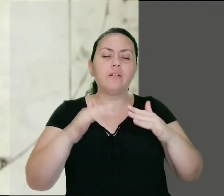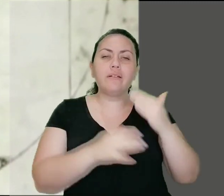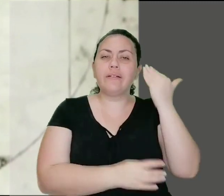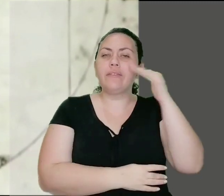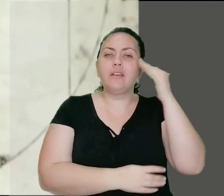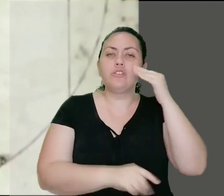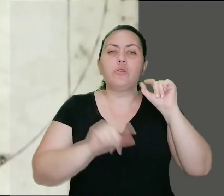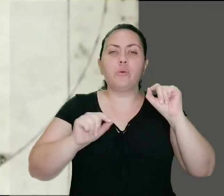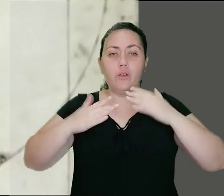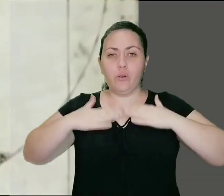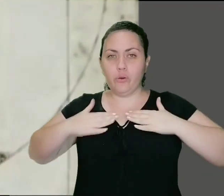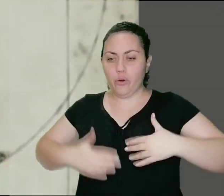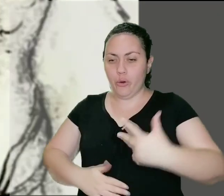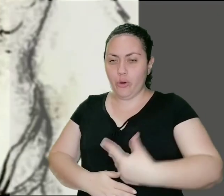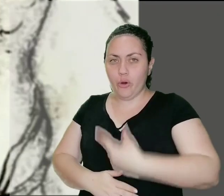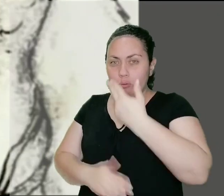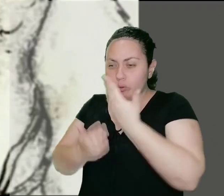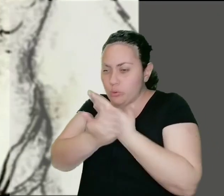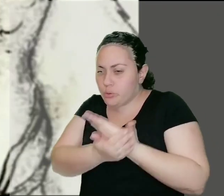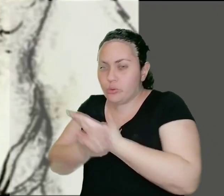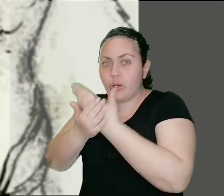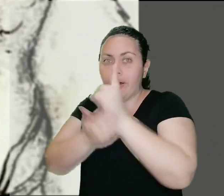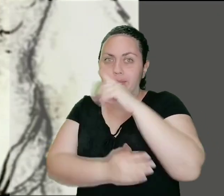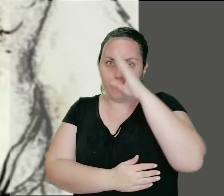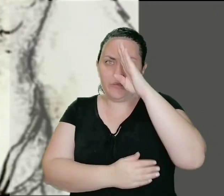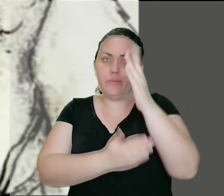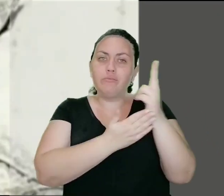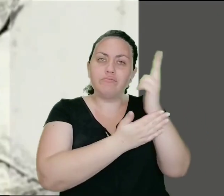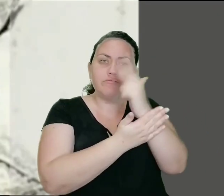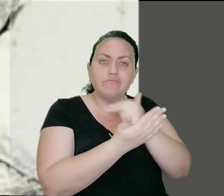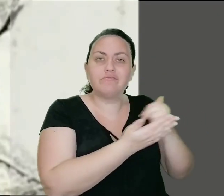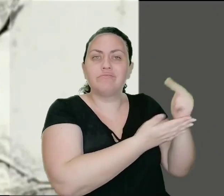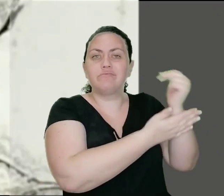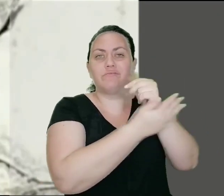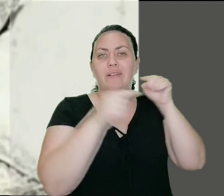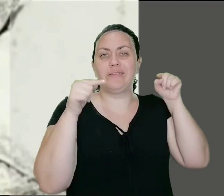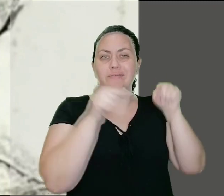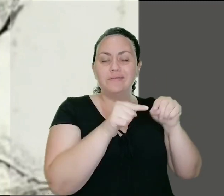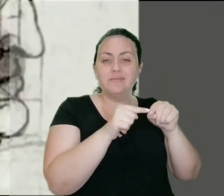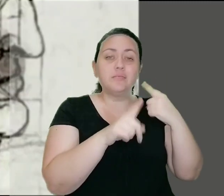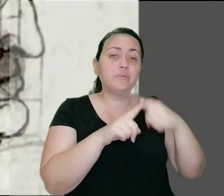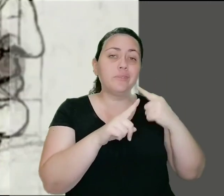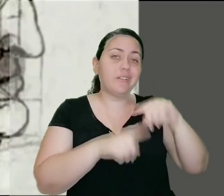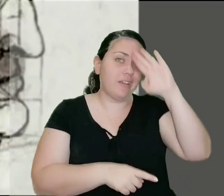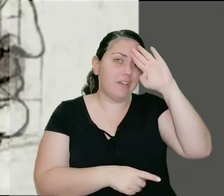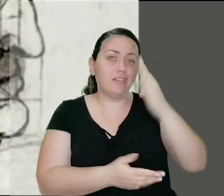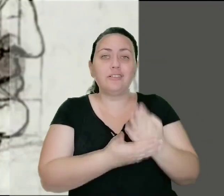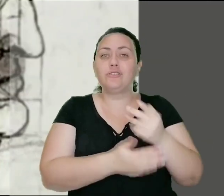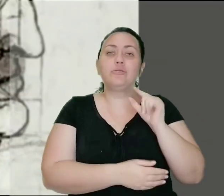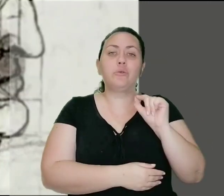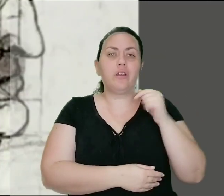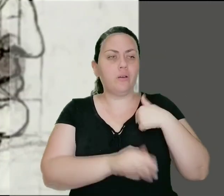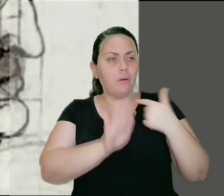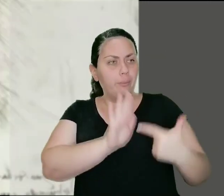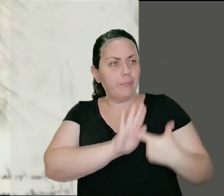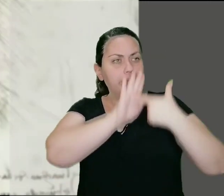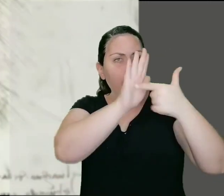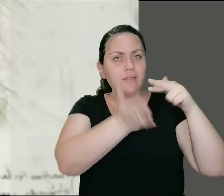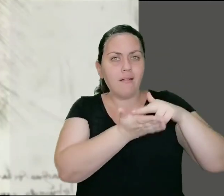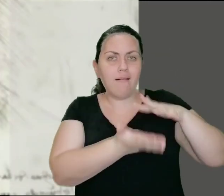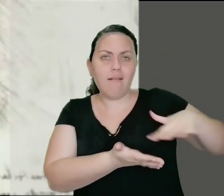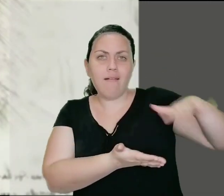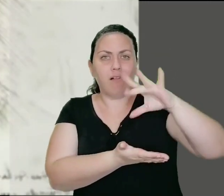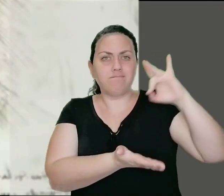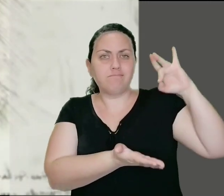a anatomia era a peça fundamental na pintura. Ele acreditava que, para representar a realidade com